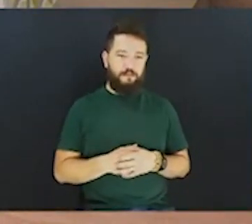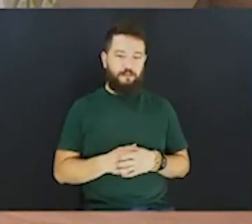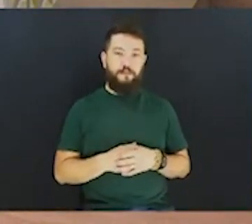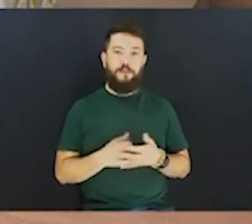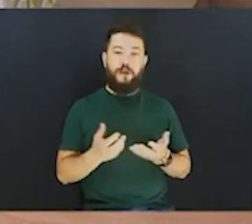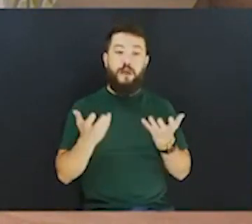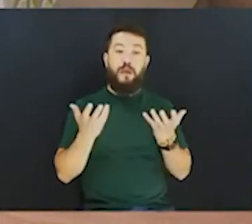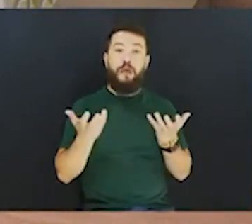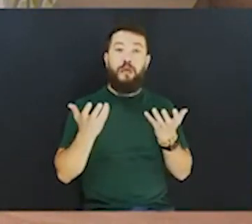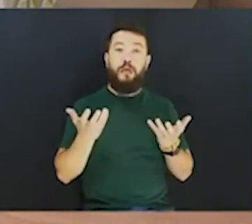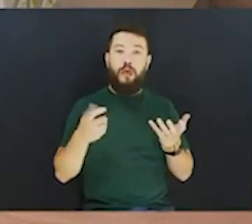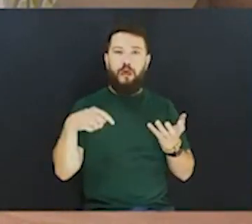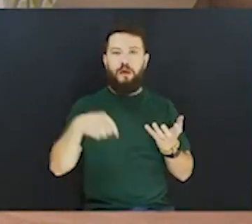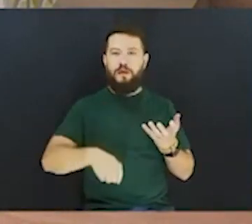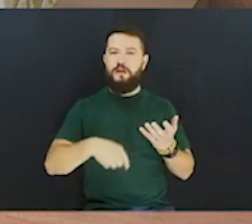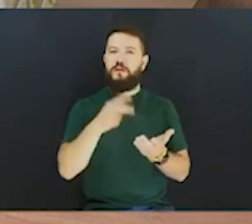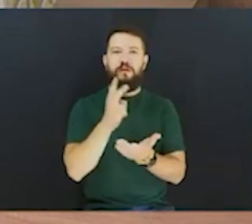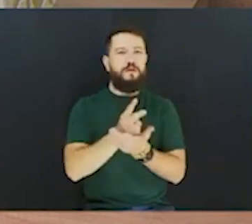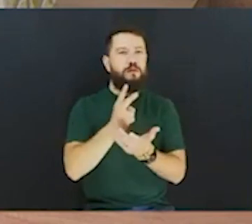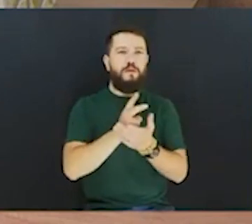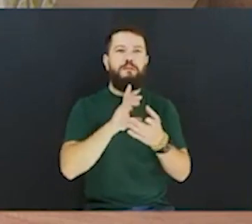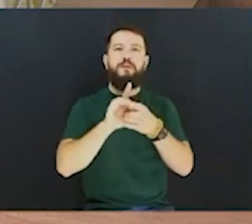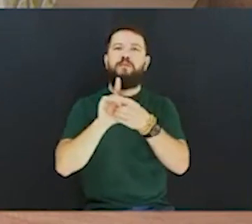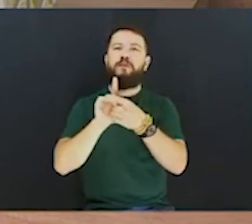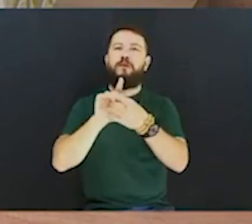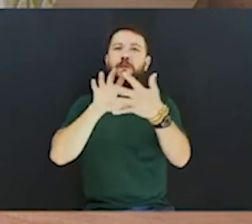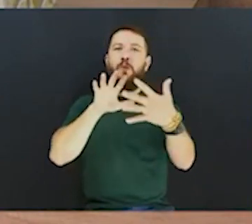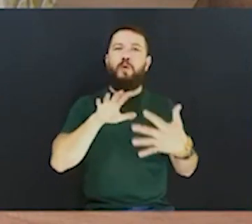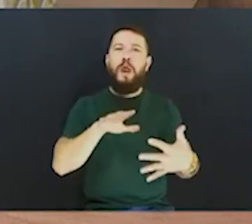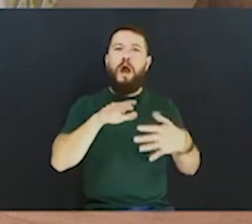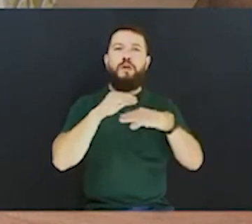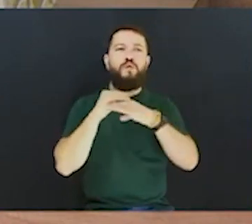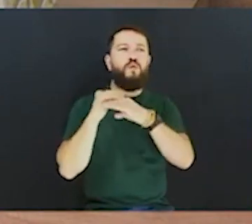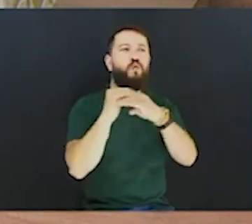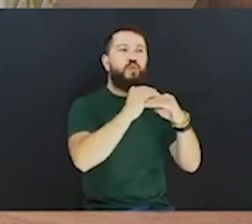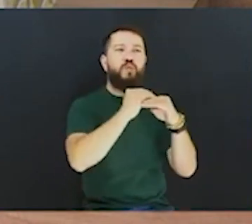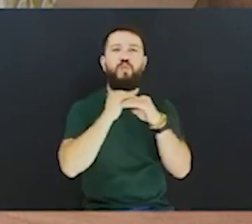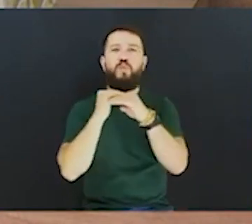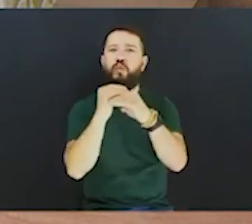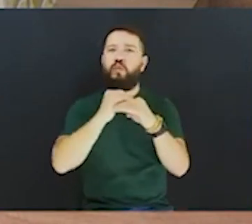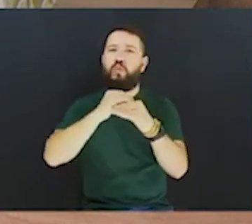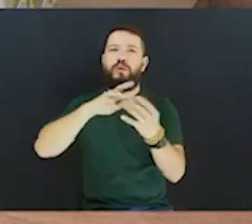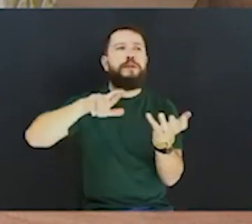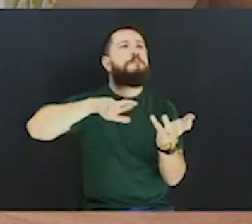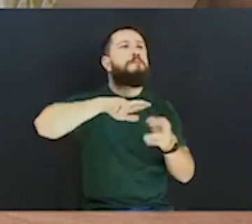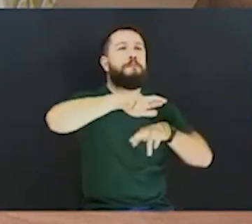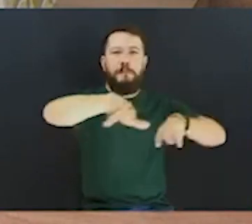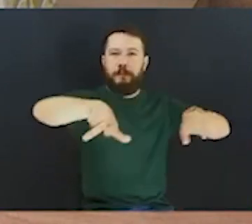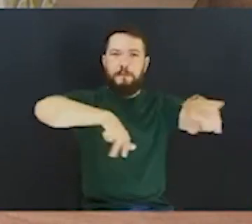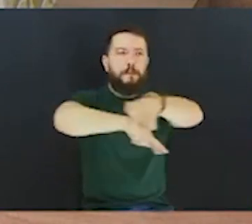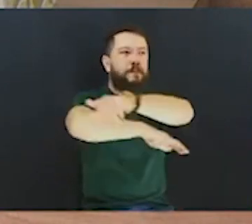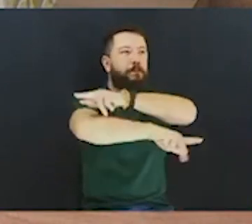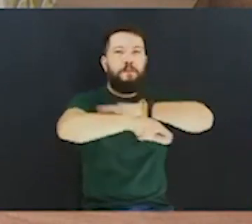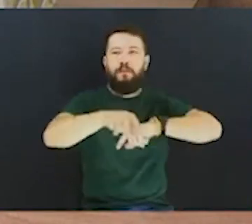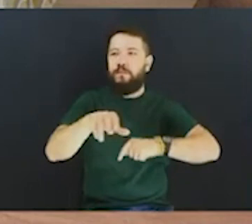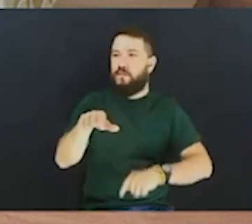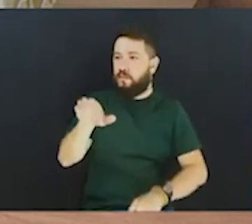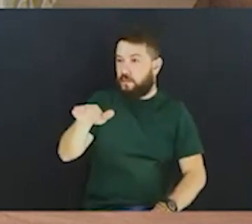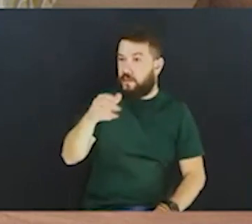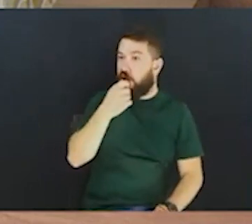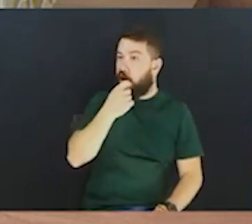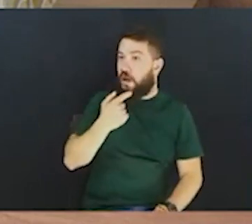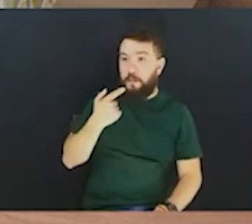plural e democrático para essa discussão a gente sabe que daqui para fora vereadora Amália Tortato e às vezes até aqui dentro